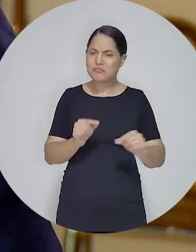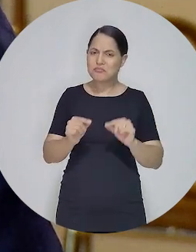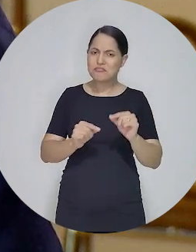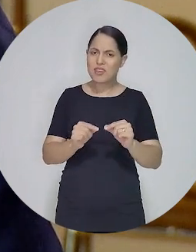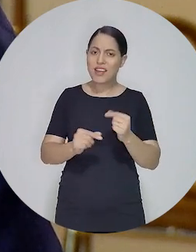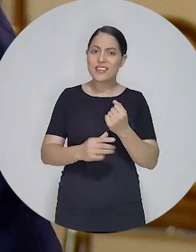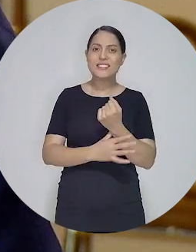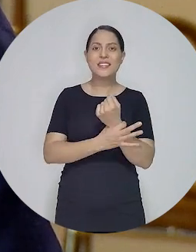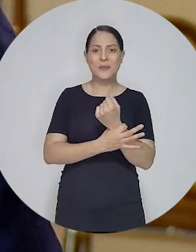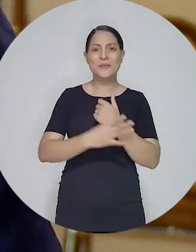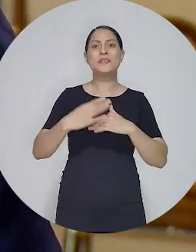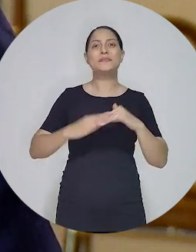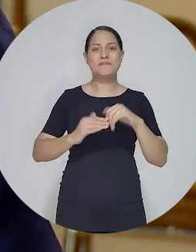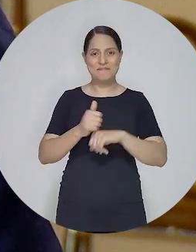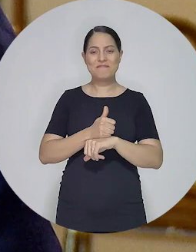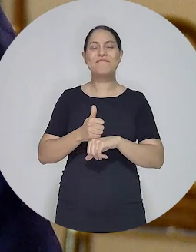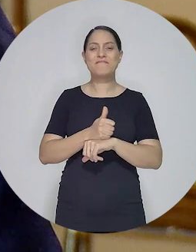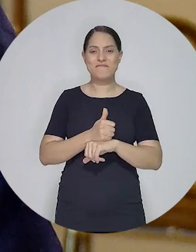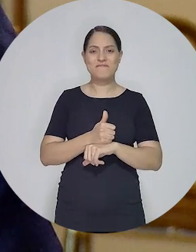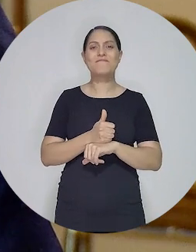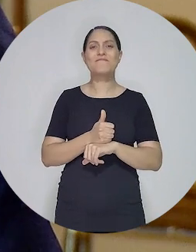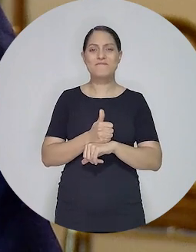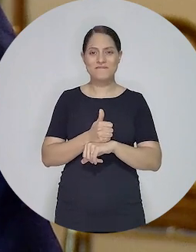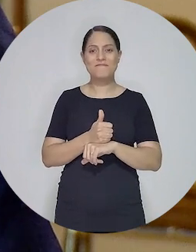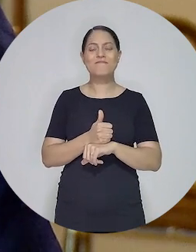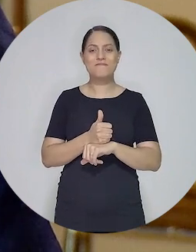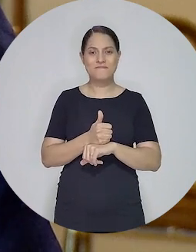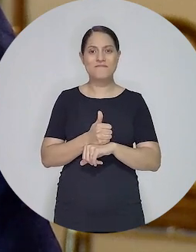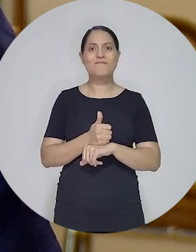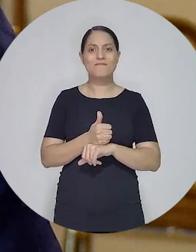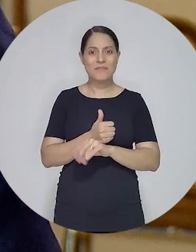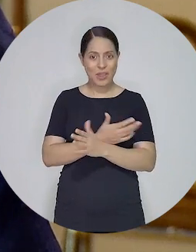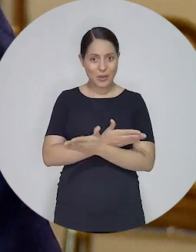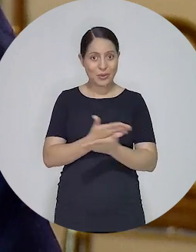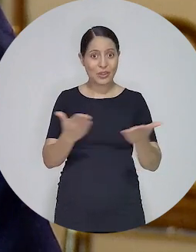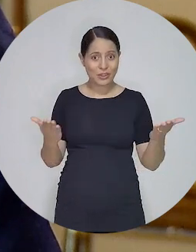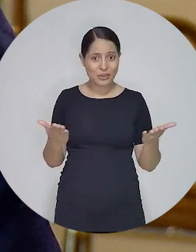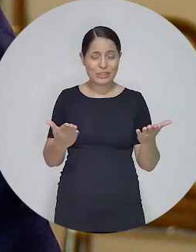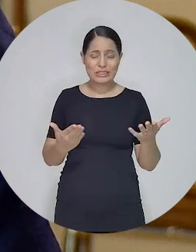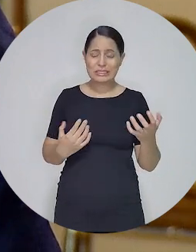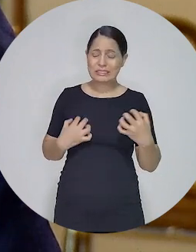que a segurança da profissão é o que mais